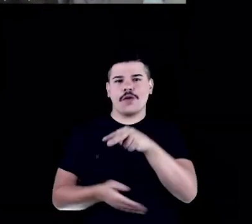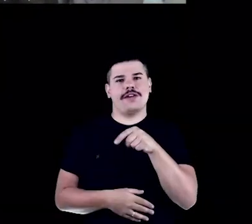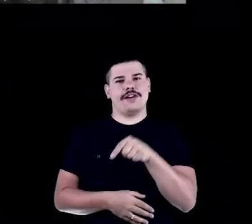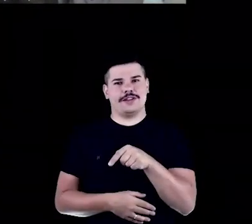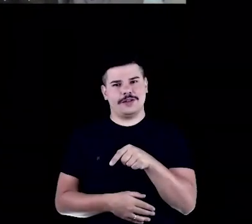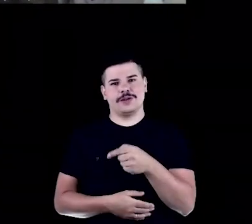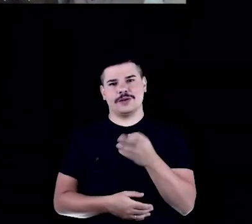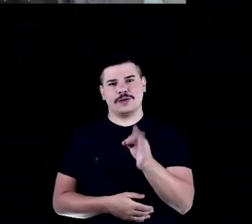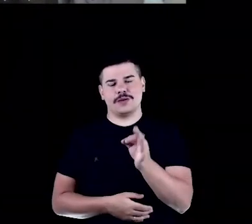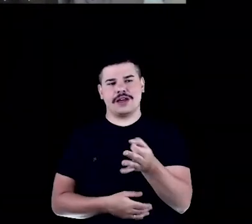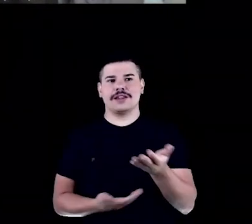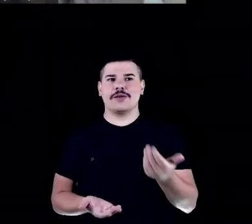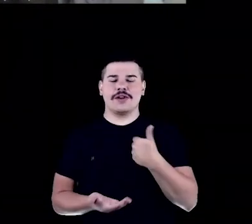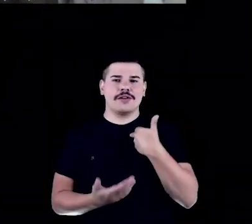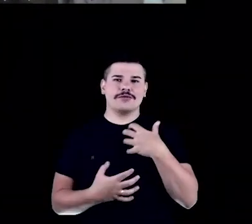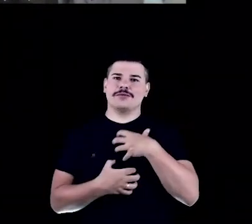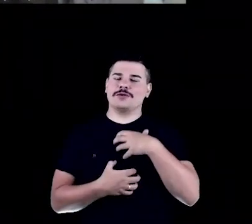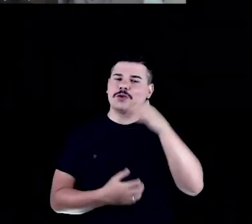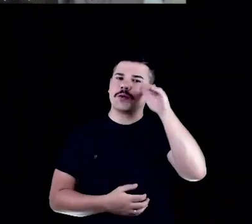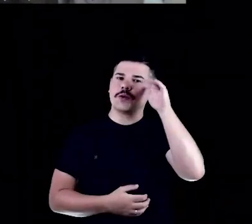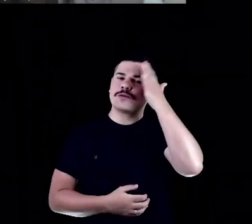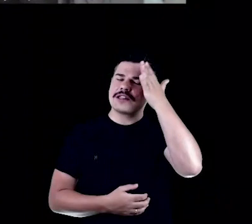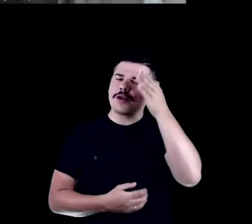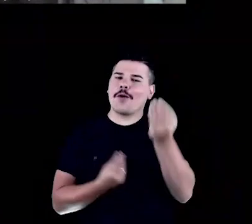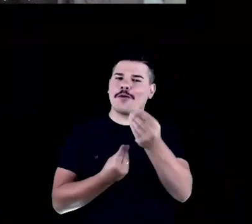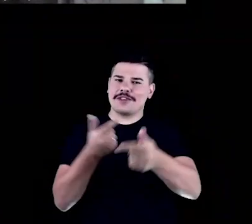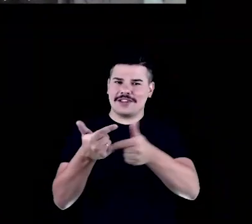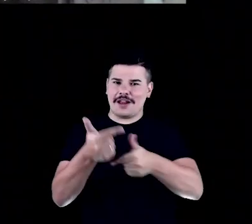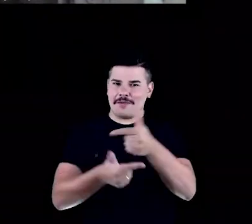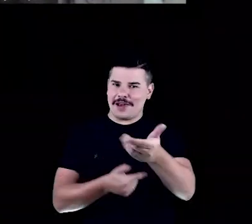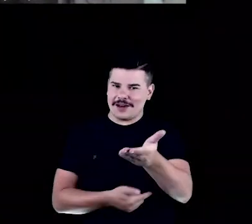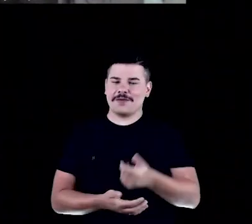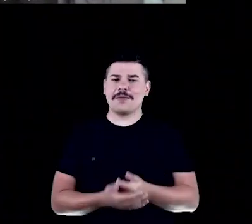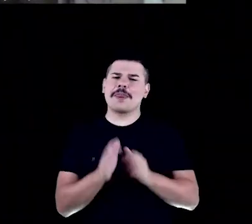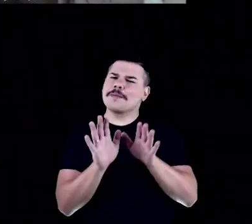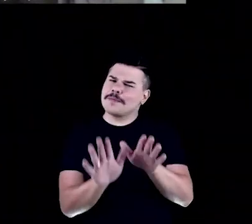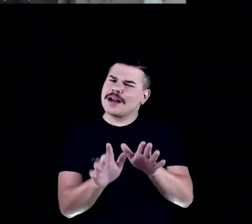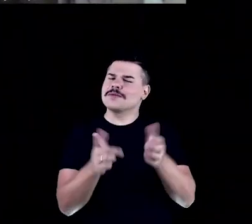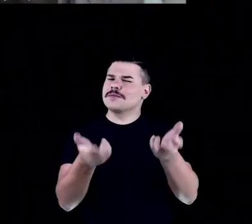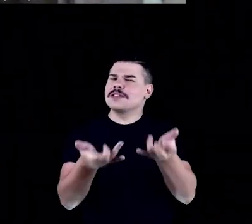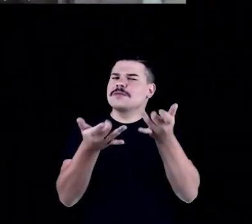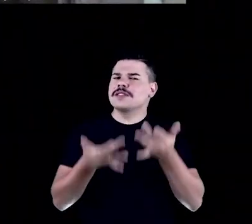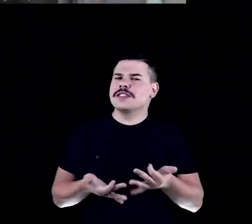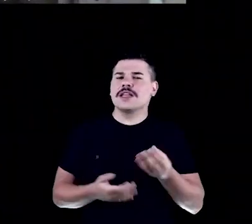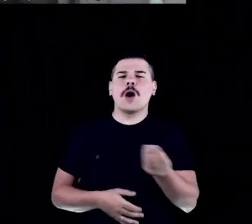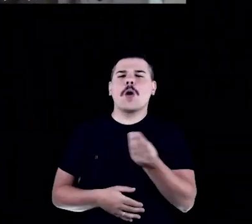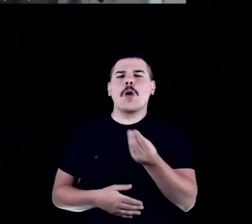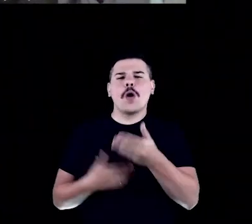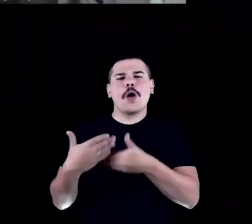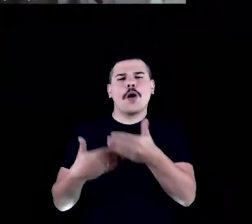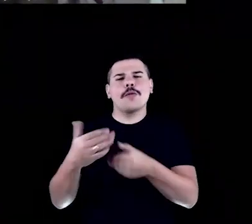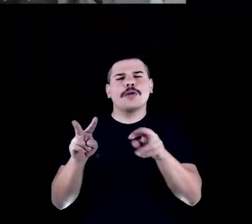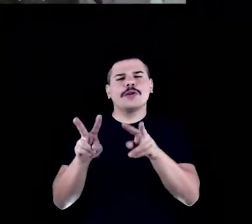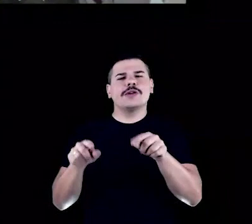enxergar, né? E tô super, super curioso para ver esse trabalho. Mas, Arthur, conte pra gente também